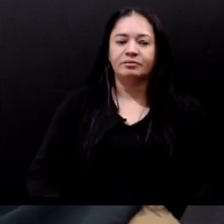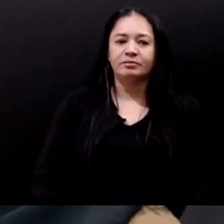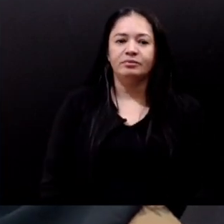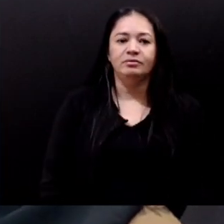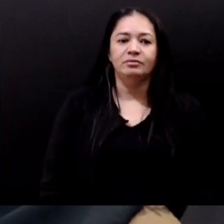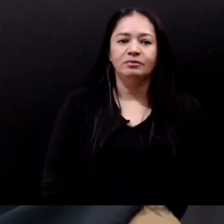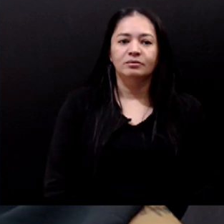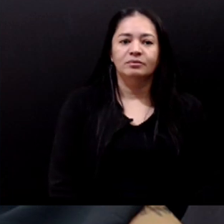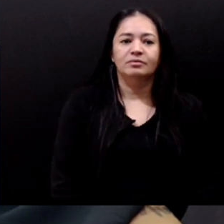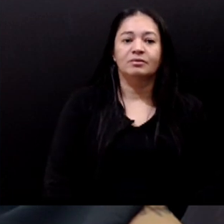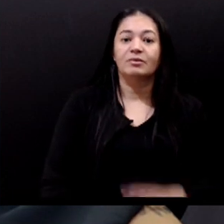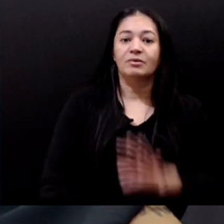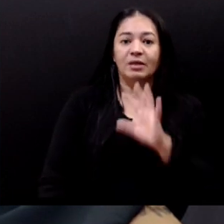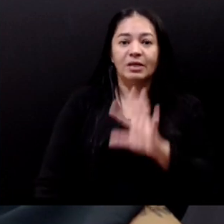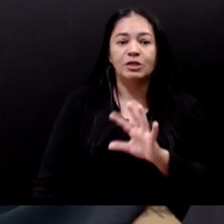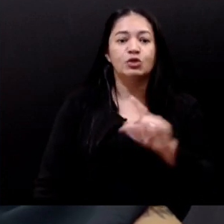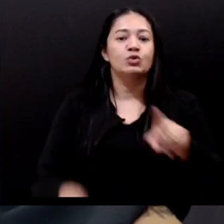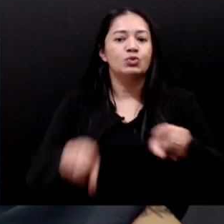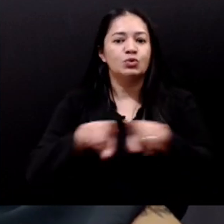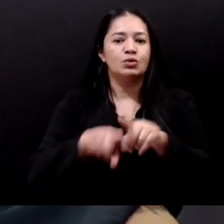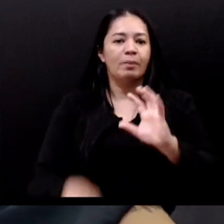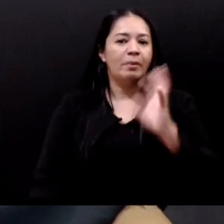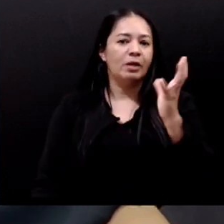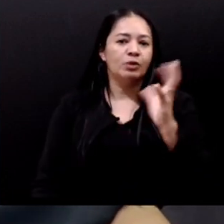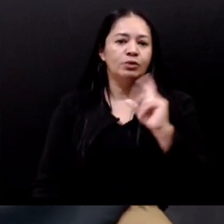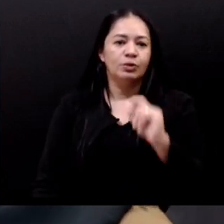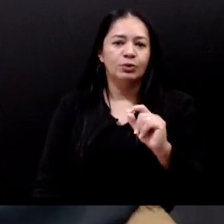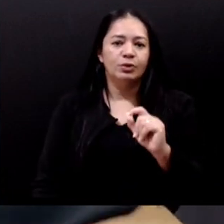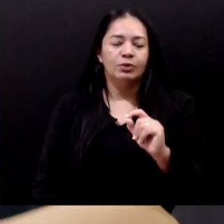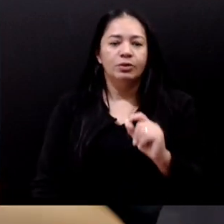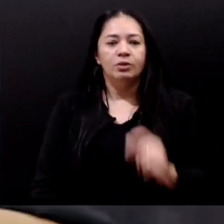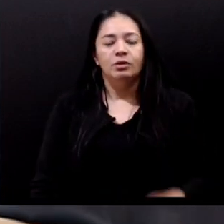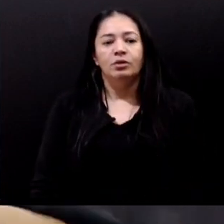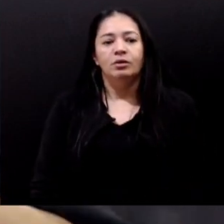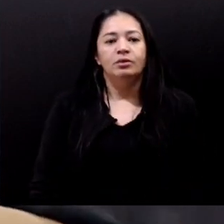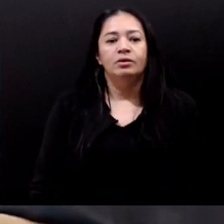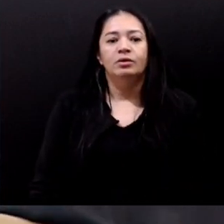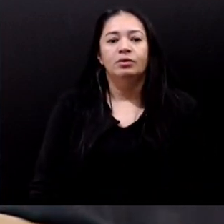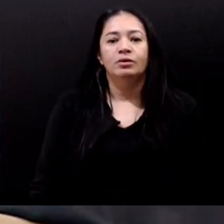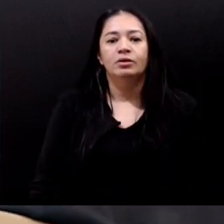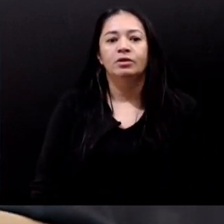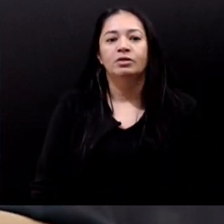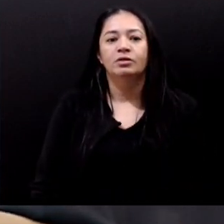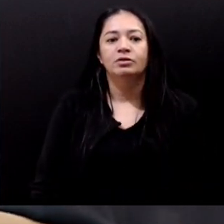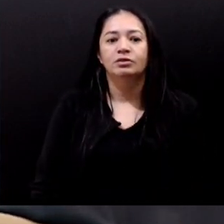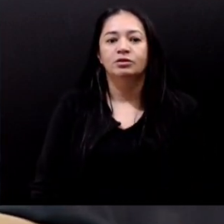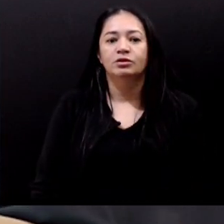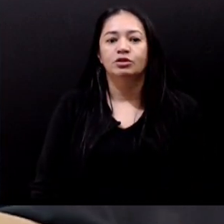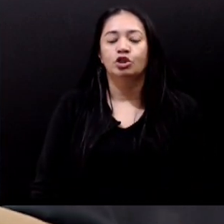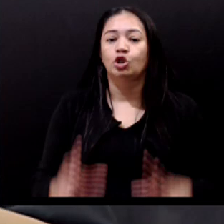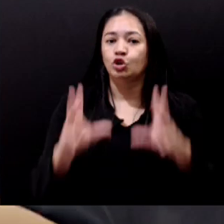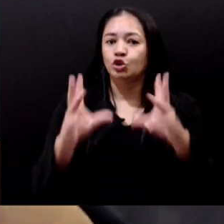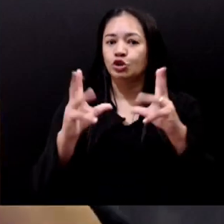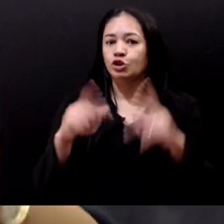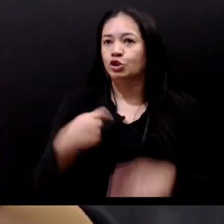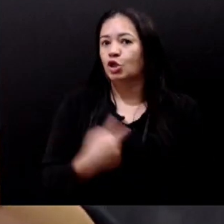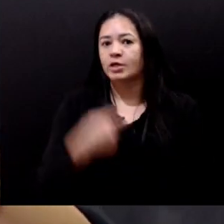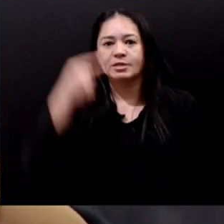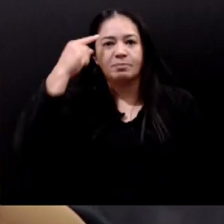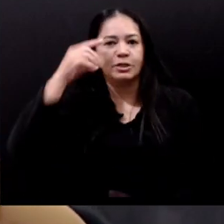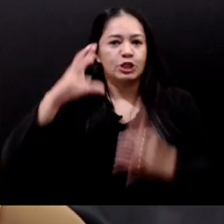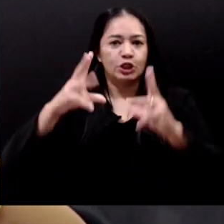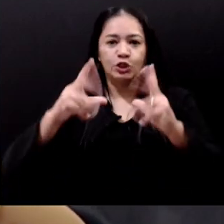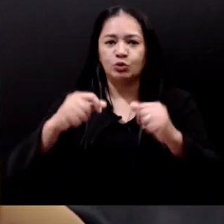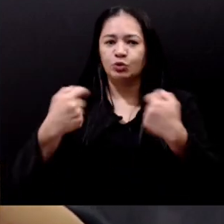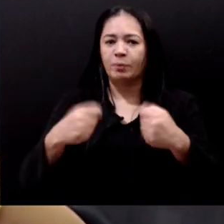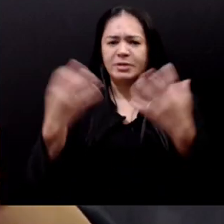muitas vezes dessa ideia que a gente tem de que tudo tem que ser perfeito. Uhum. Então, assim, poxa, eu recebi o meu